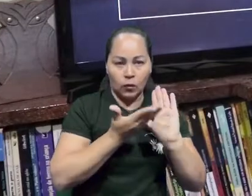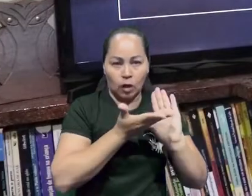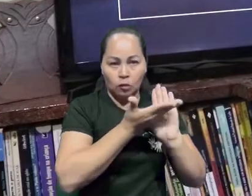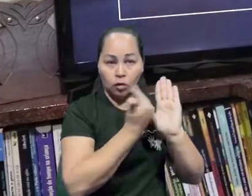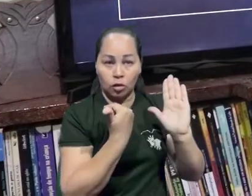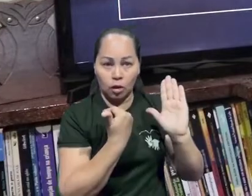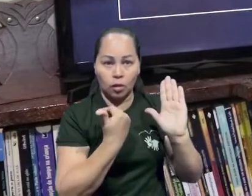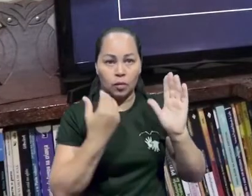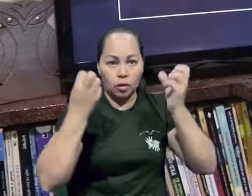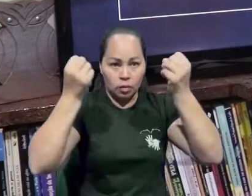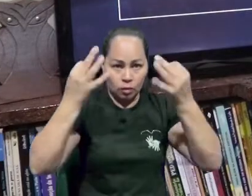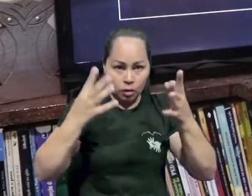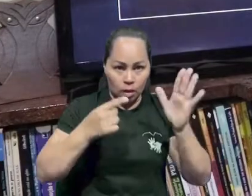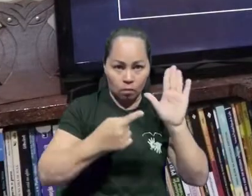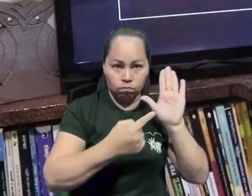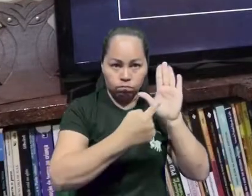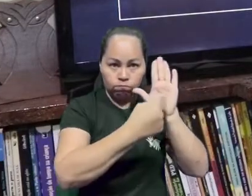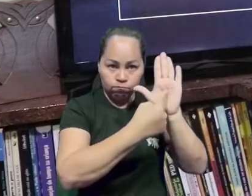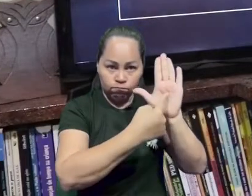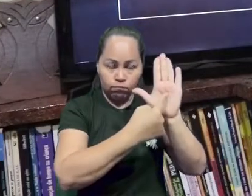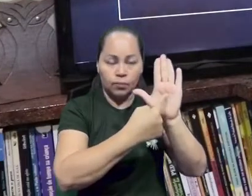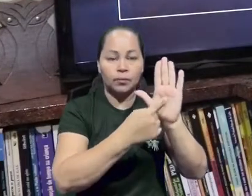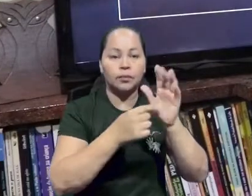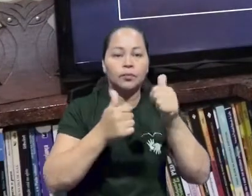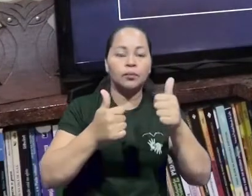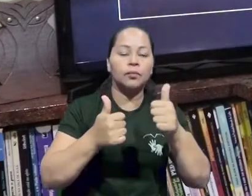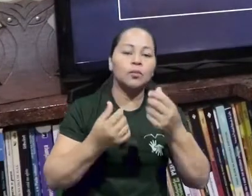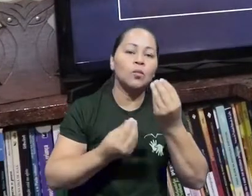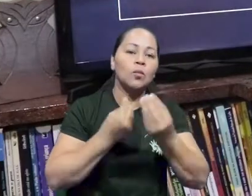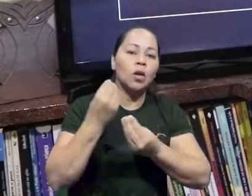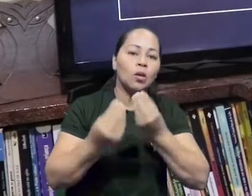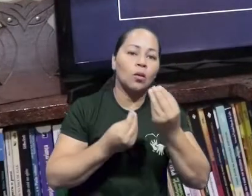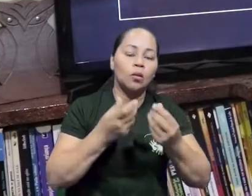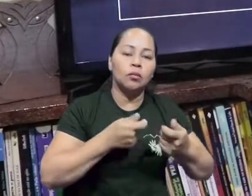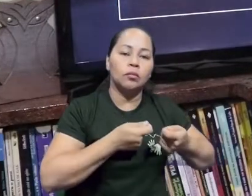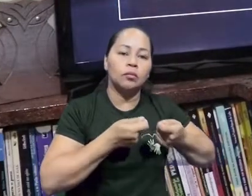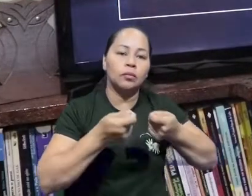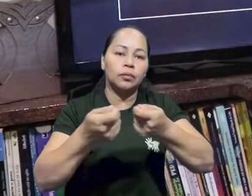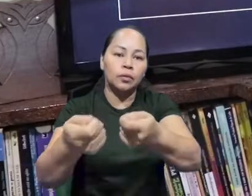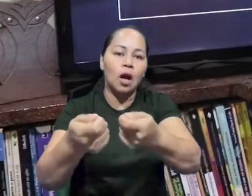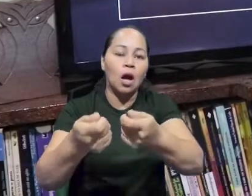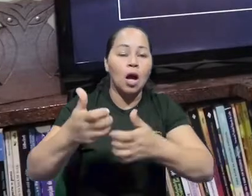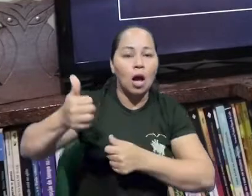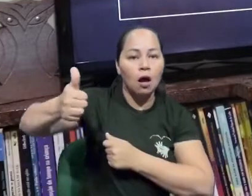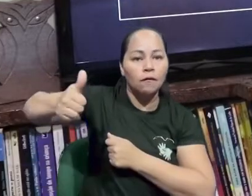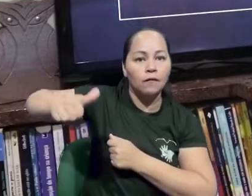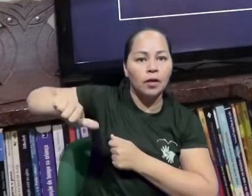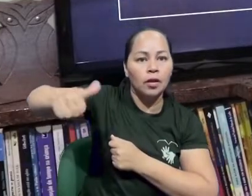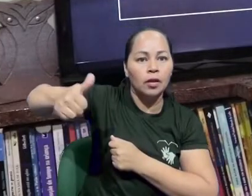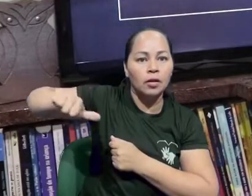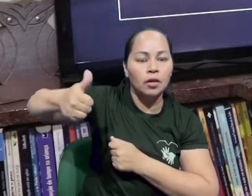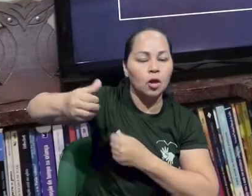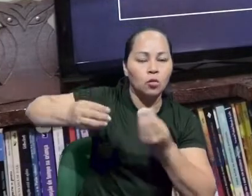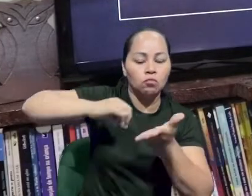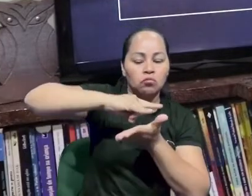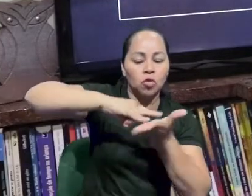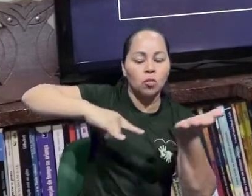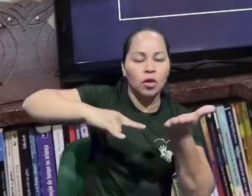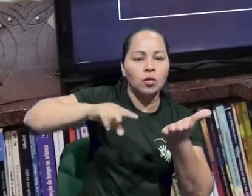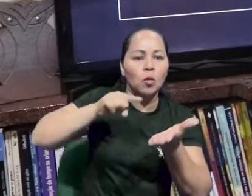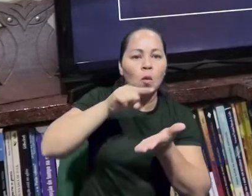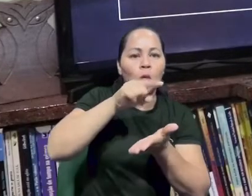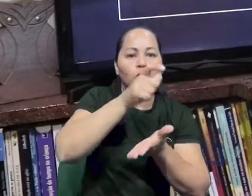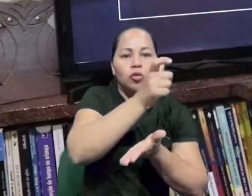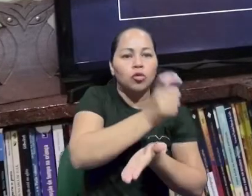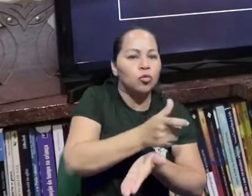direto às habilidades que a gente precisa avaliar. Então, no item 9, motivo do encaminhamento para avaliação. No caso